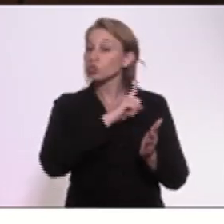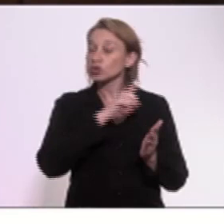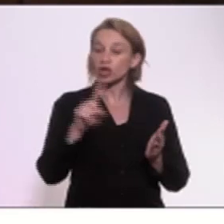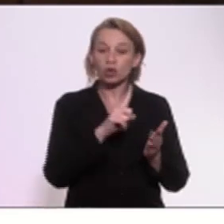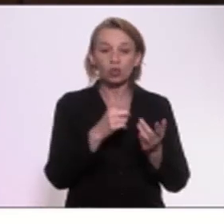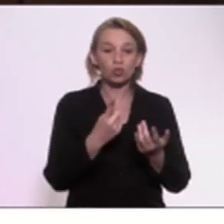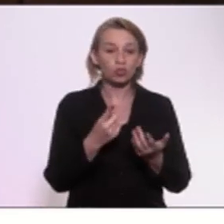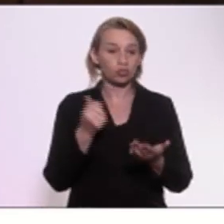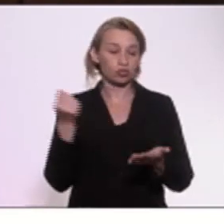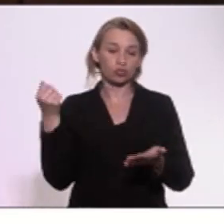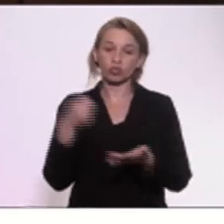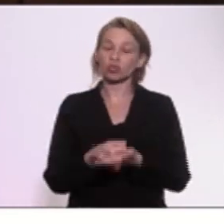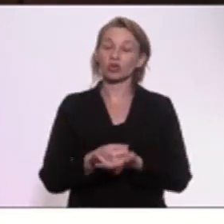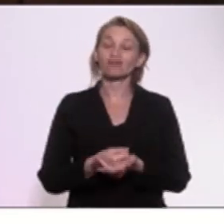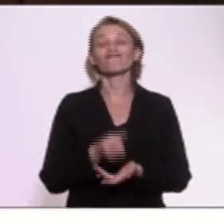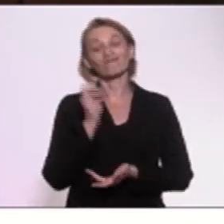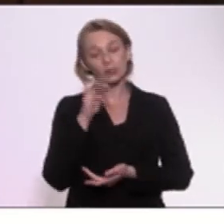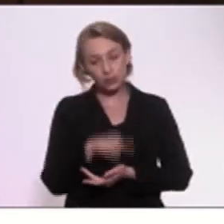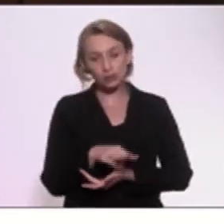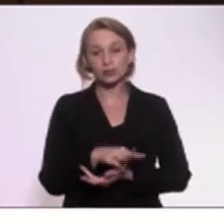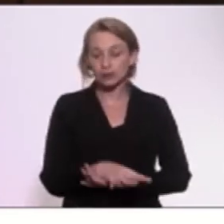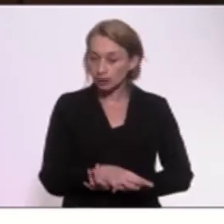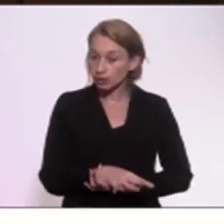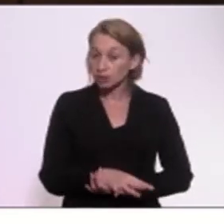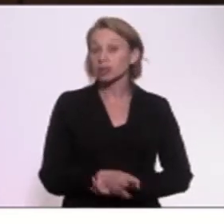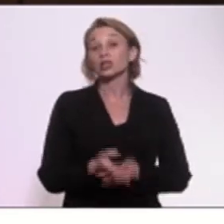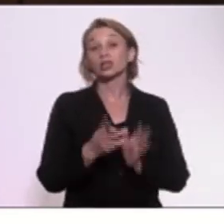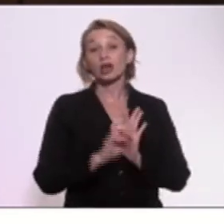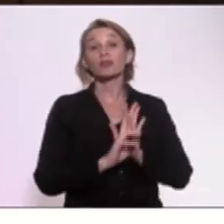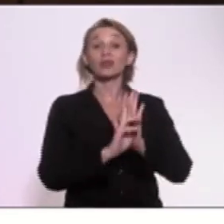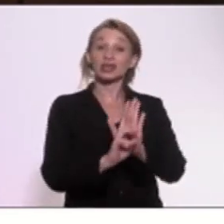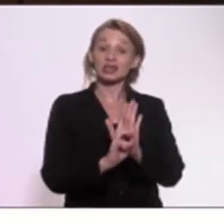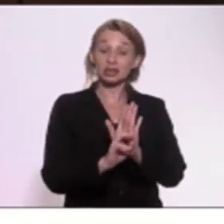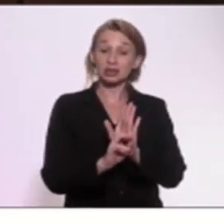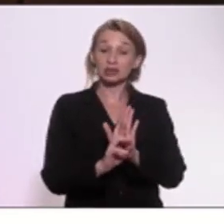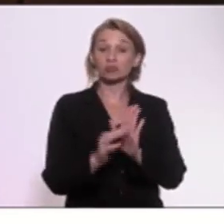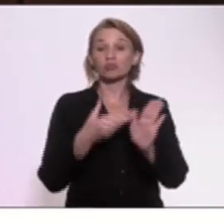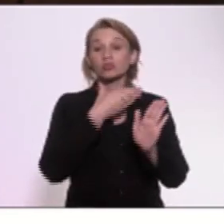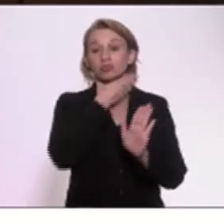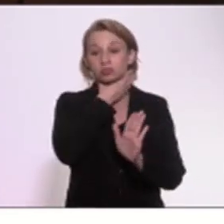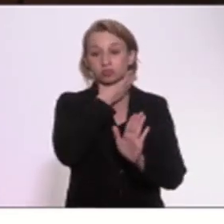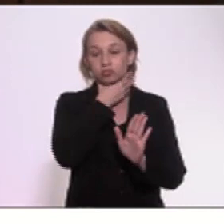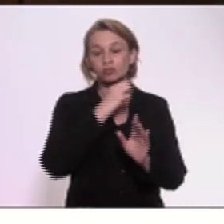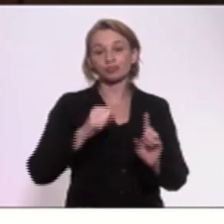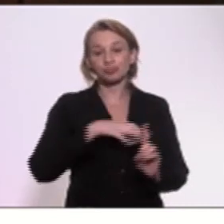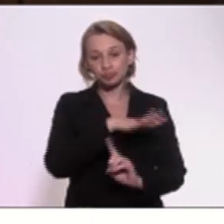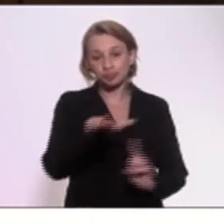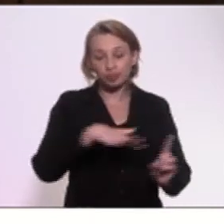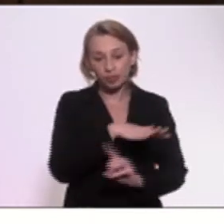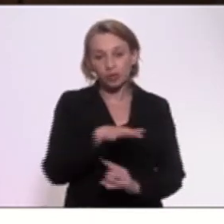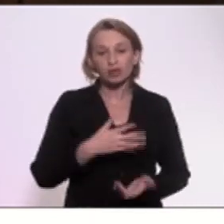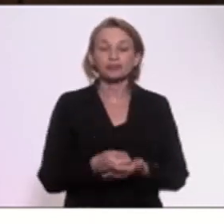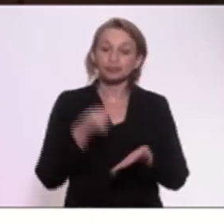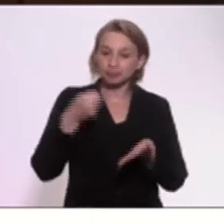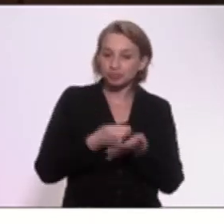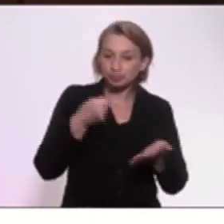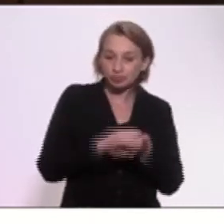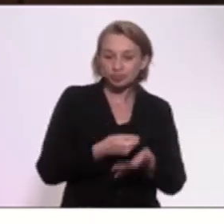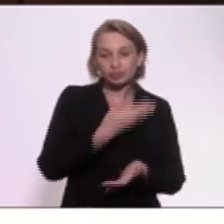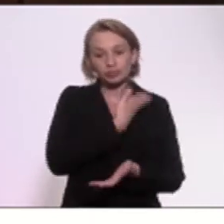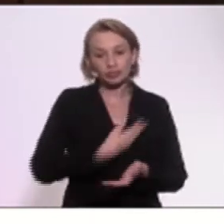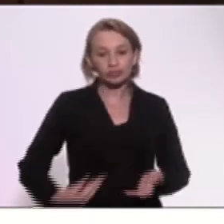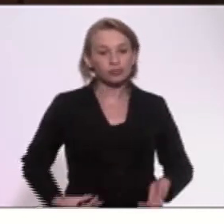do PCCS, isso sim, é que representa um grave crime social. Então fica a nossa cobrança ao